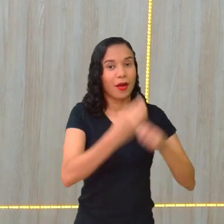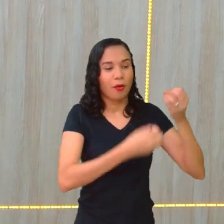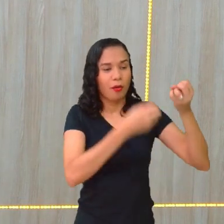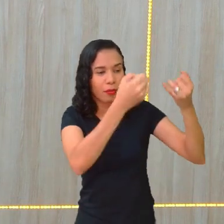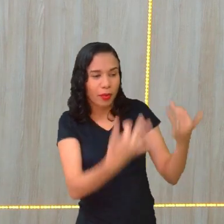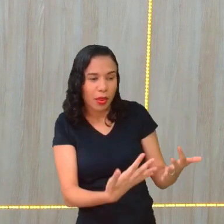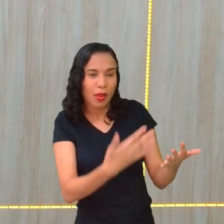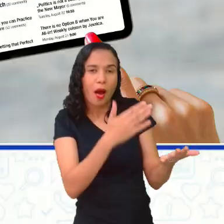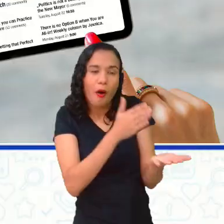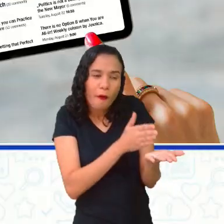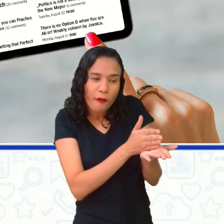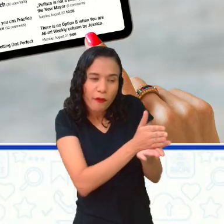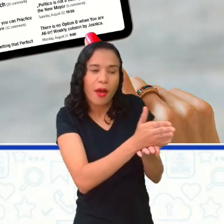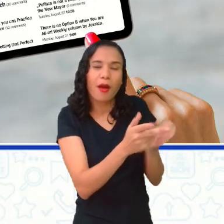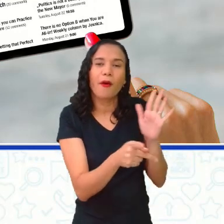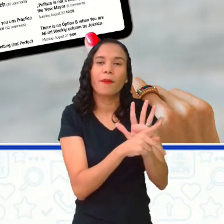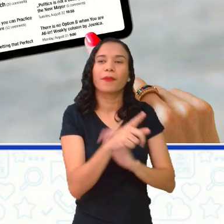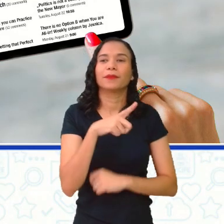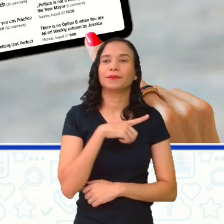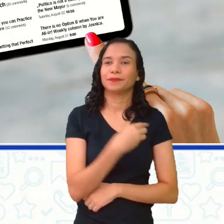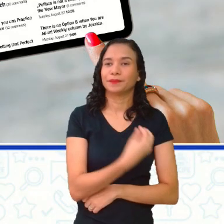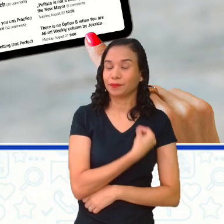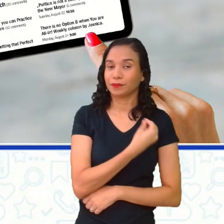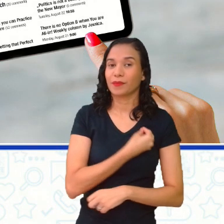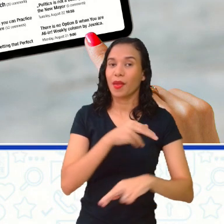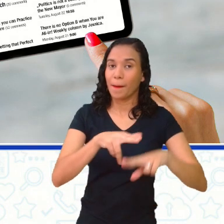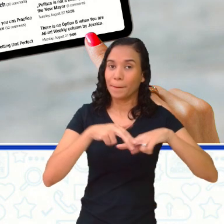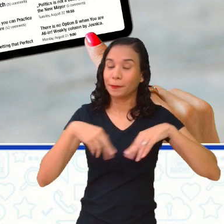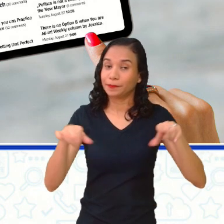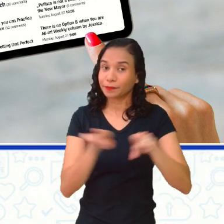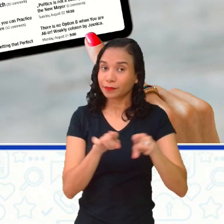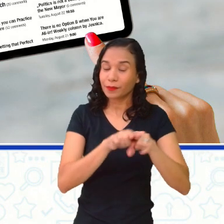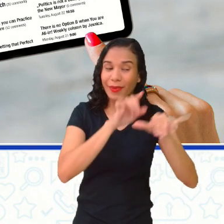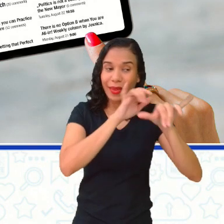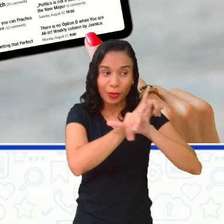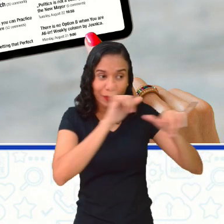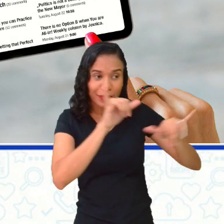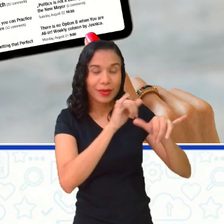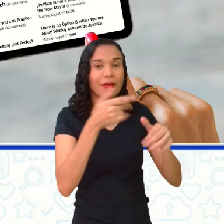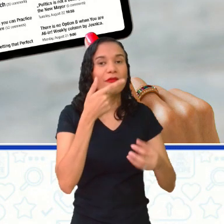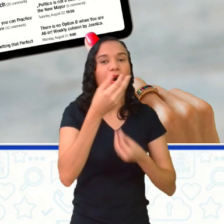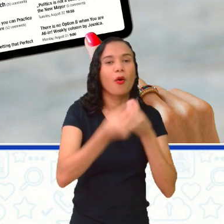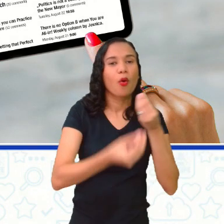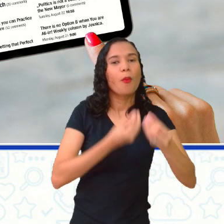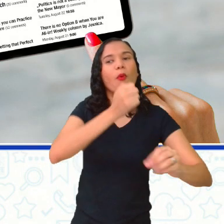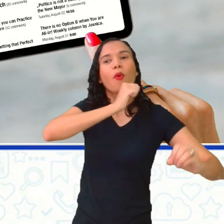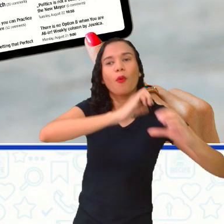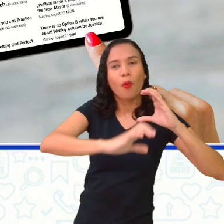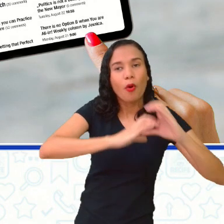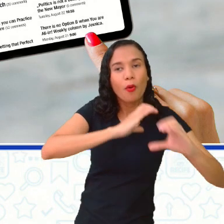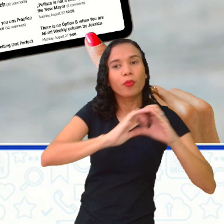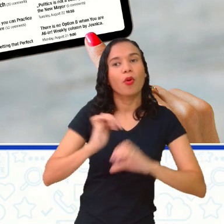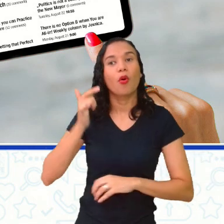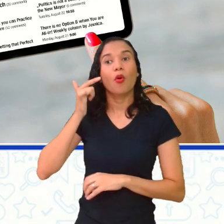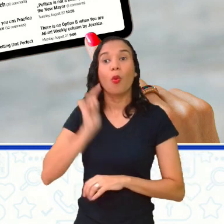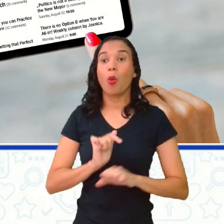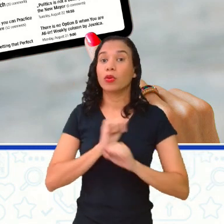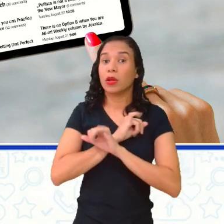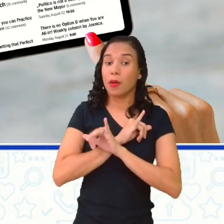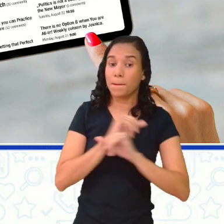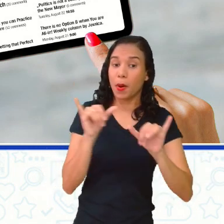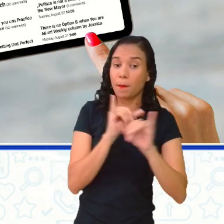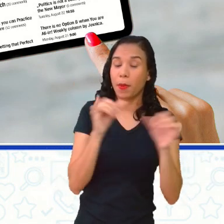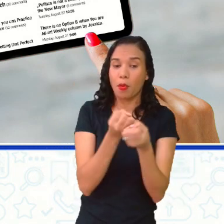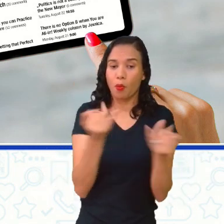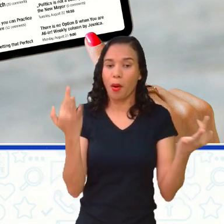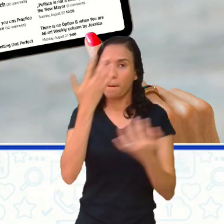mais fiel do que existe. E a notícia circula em meios de comunicação a fim de conseguir informar o